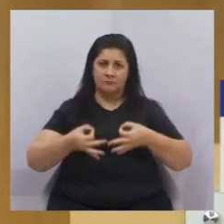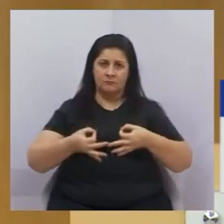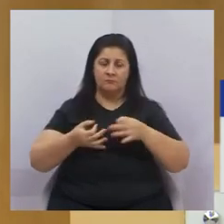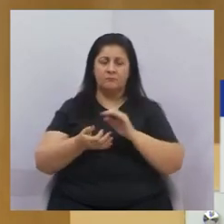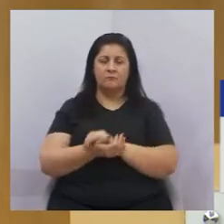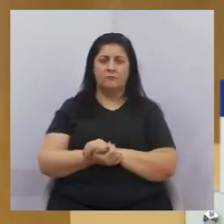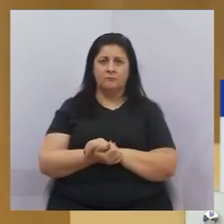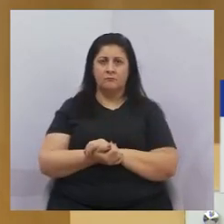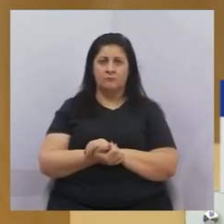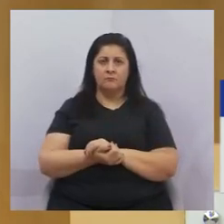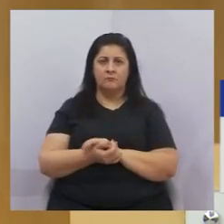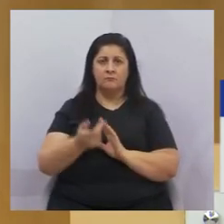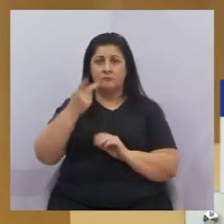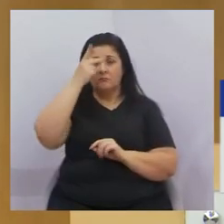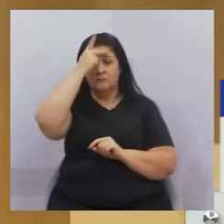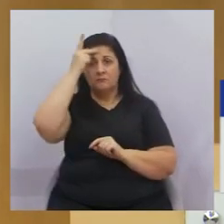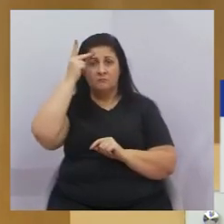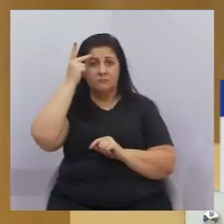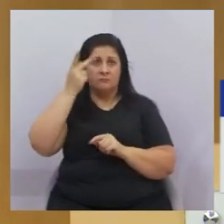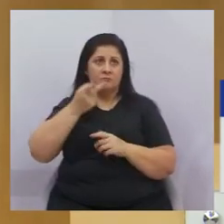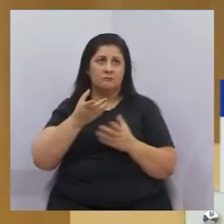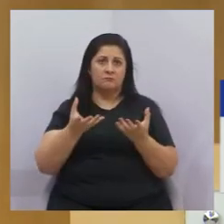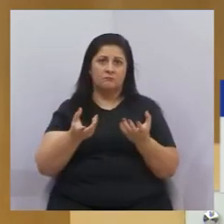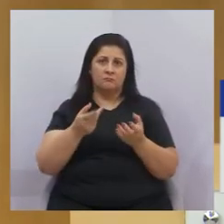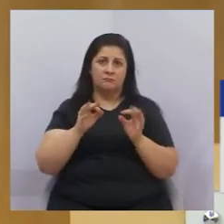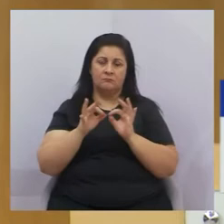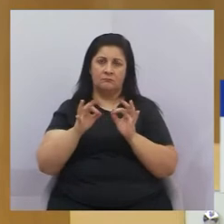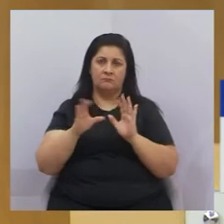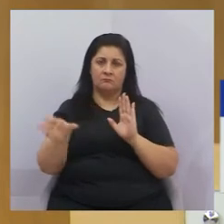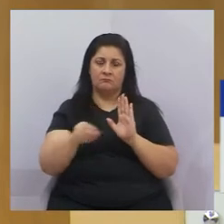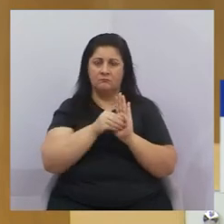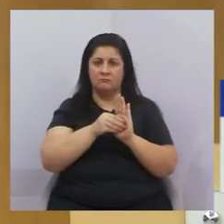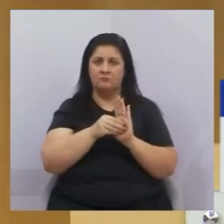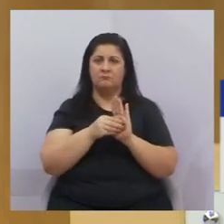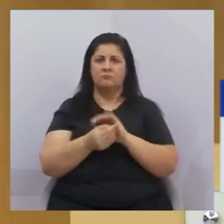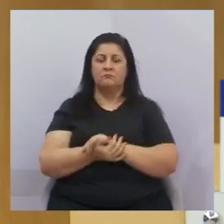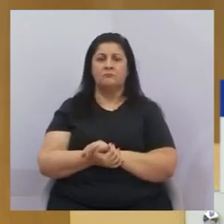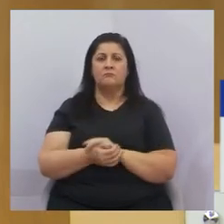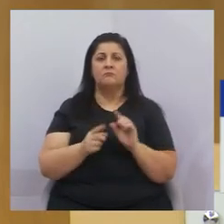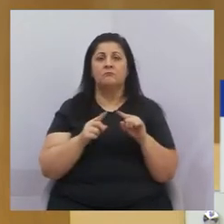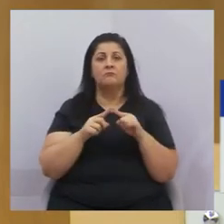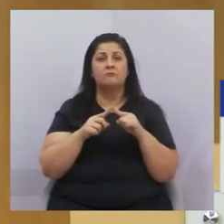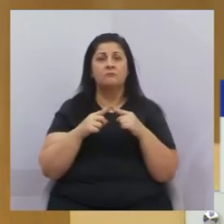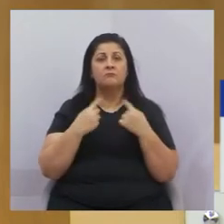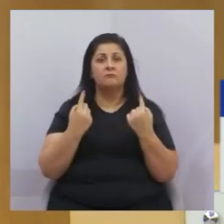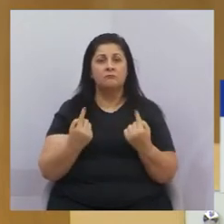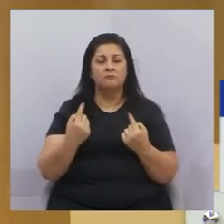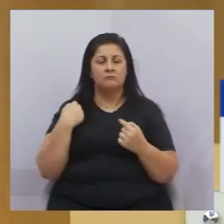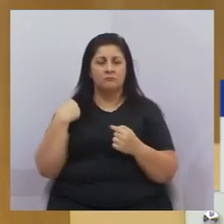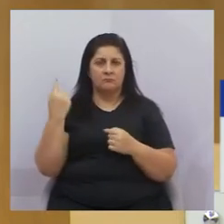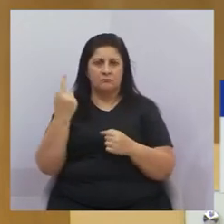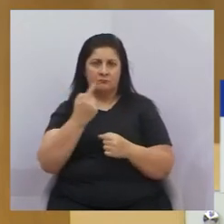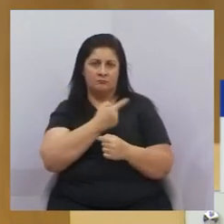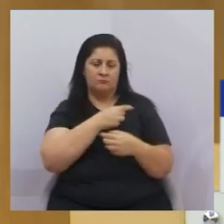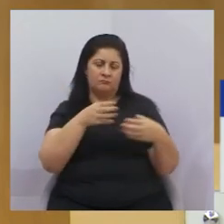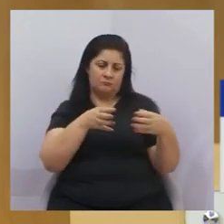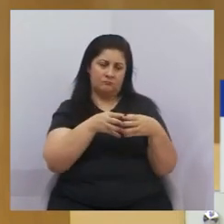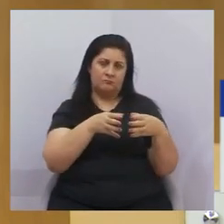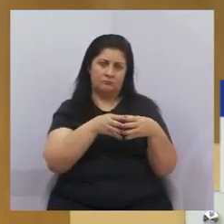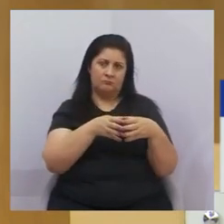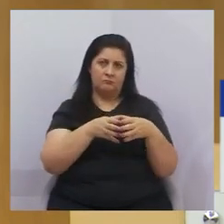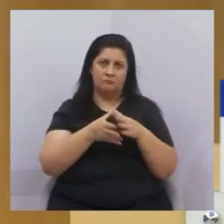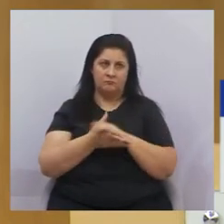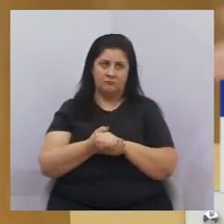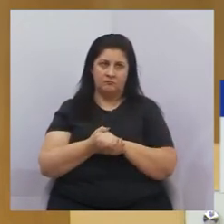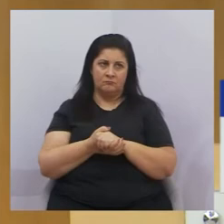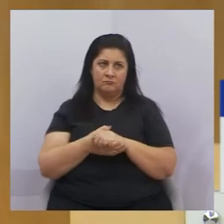assim, quando as pessoas querem colocar uma emenda de última hora. Mas cabe a nós, enquanto comissão,